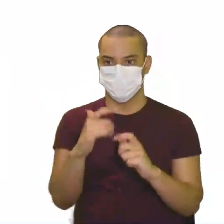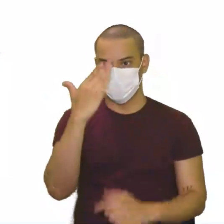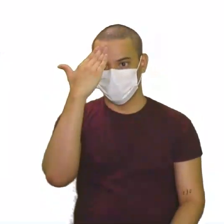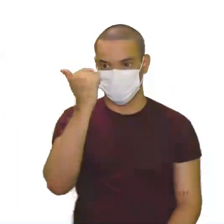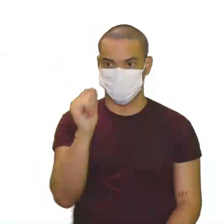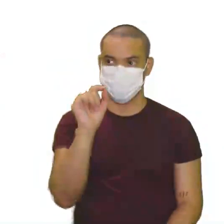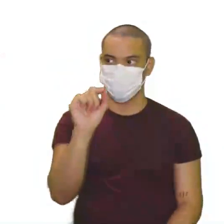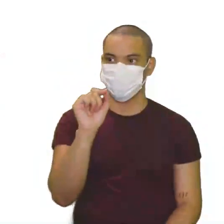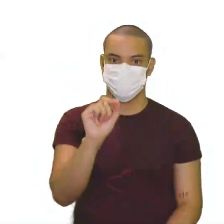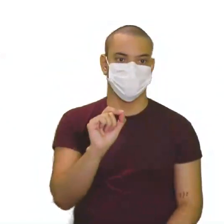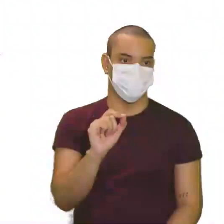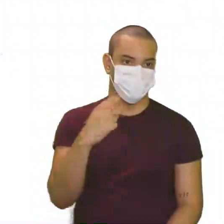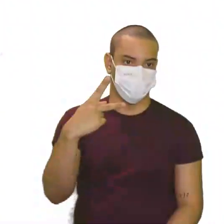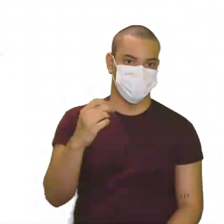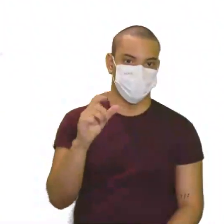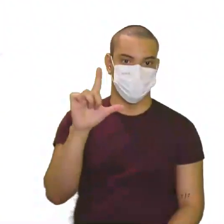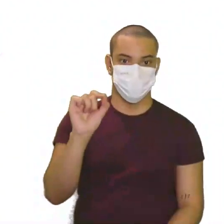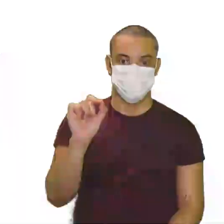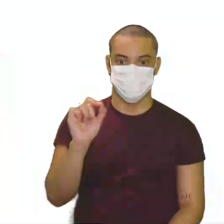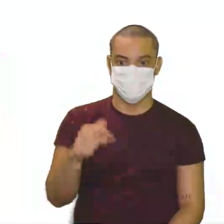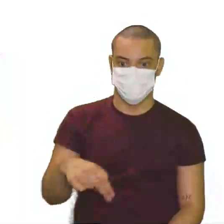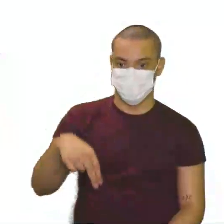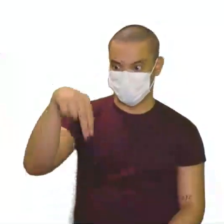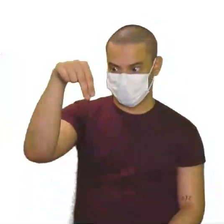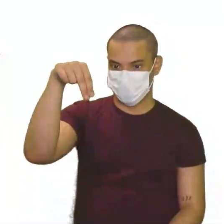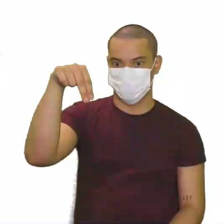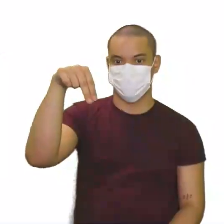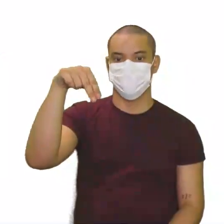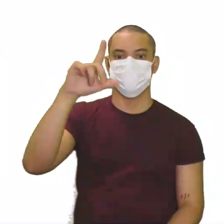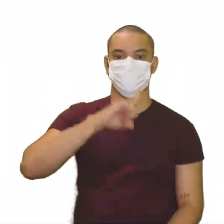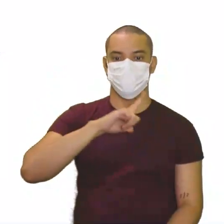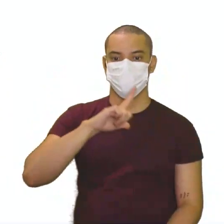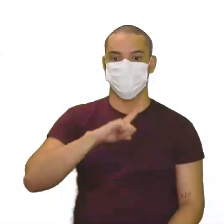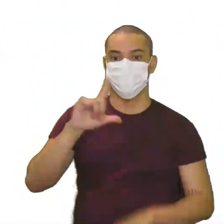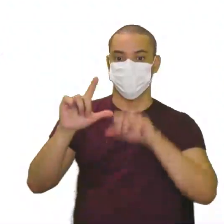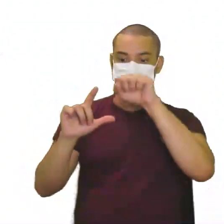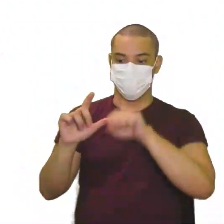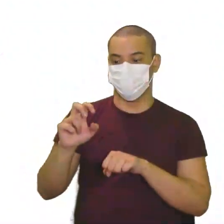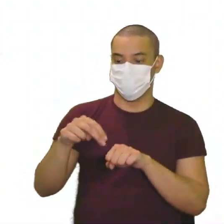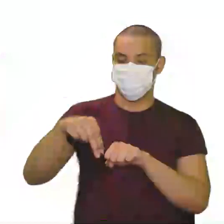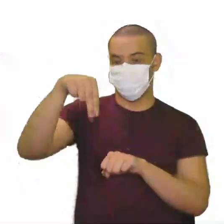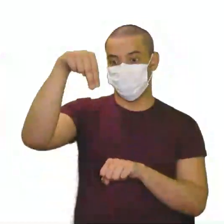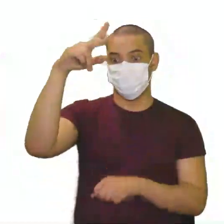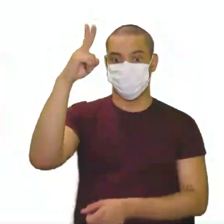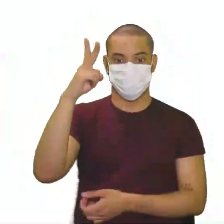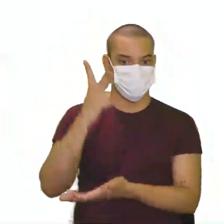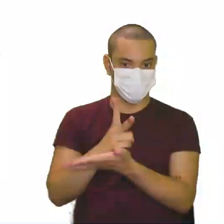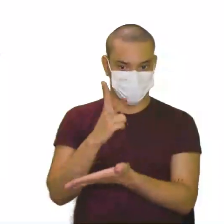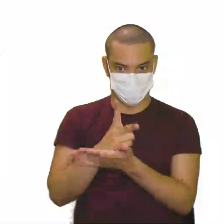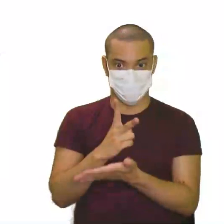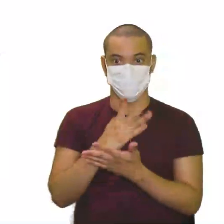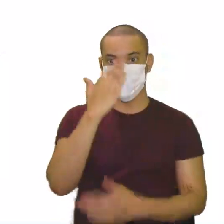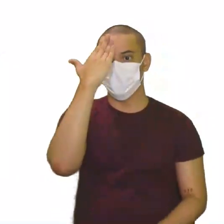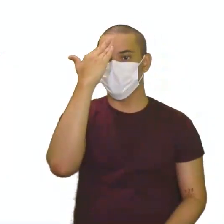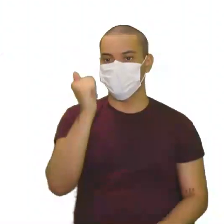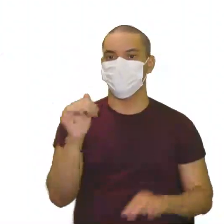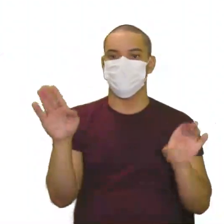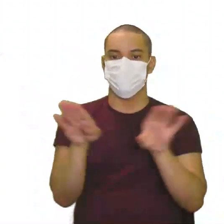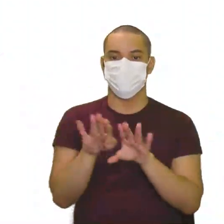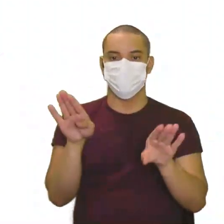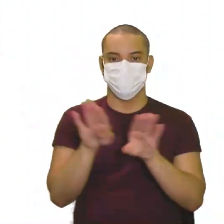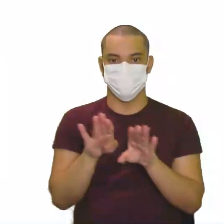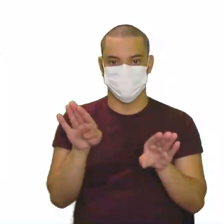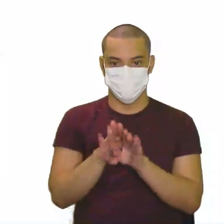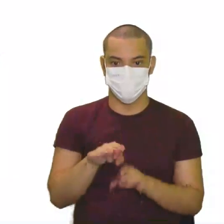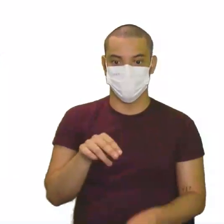sabemos que um polo magnético Norte atrai um Polo Sul sabemos também que um polo